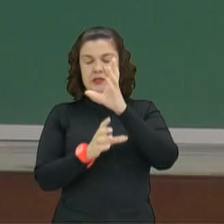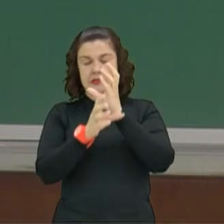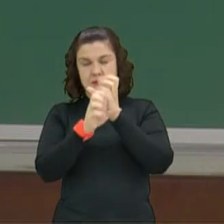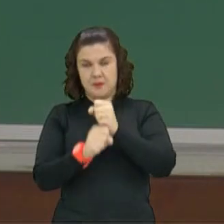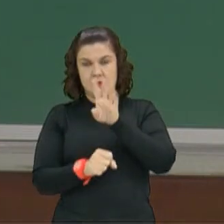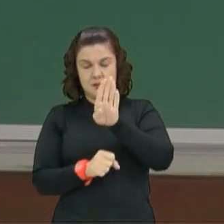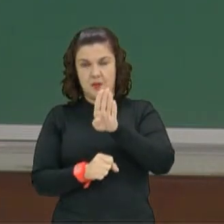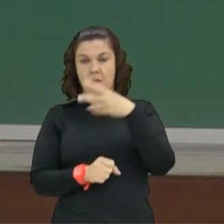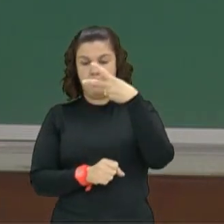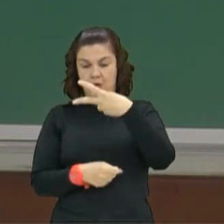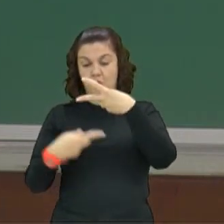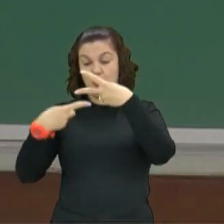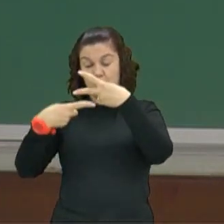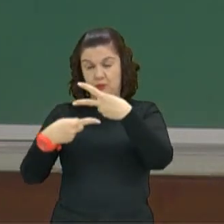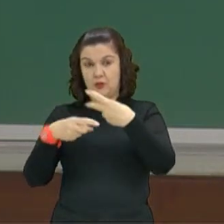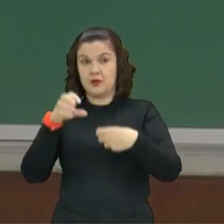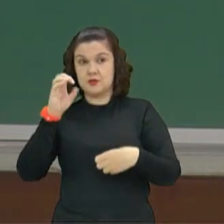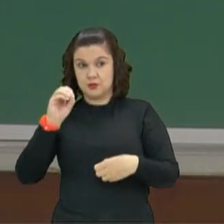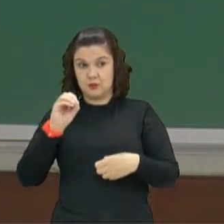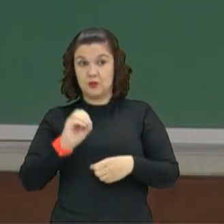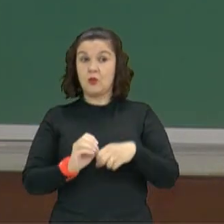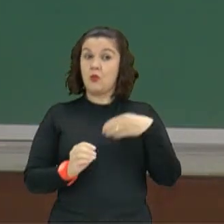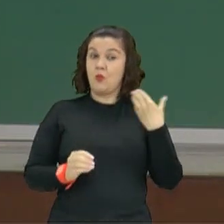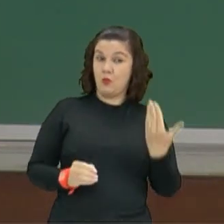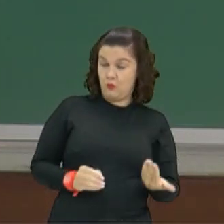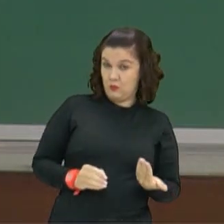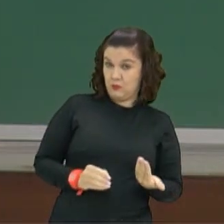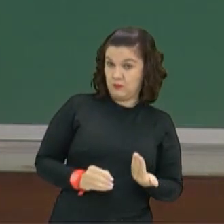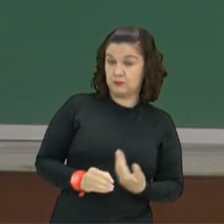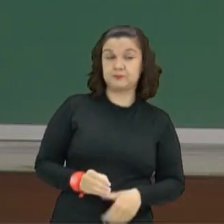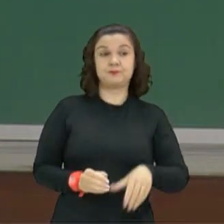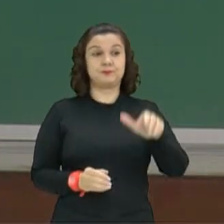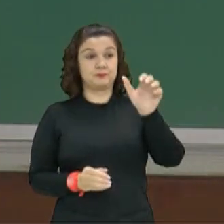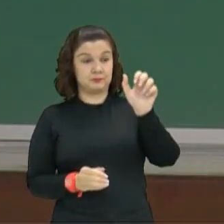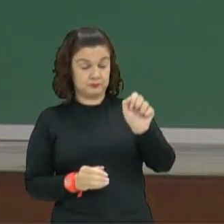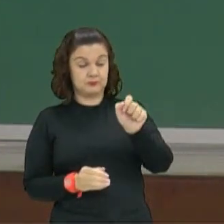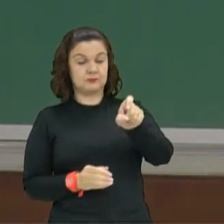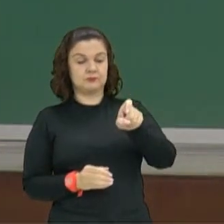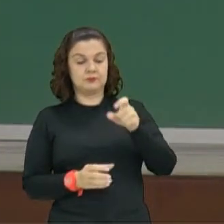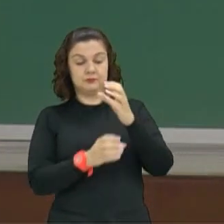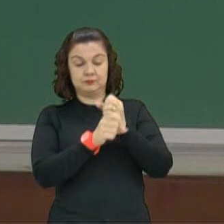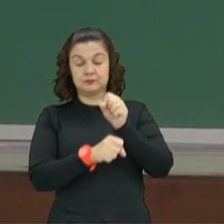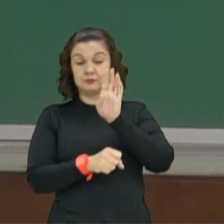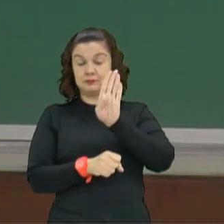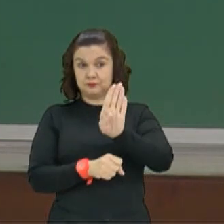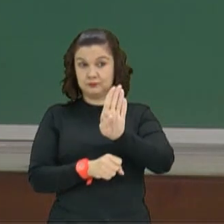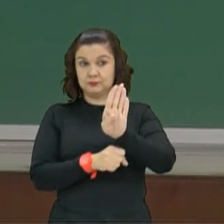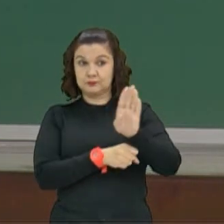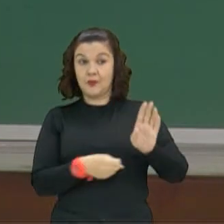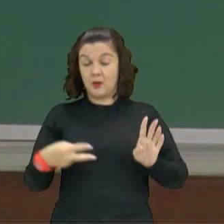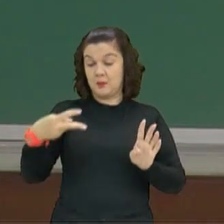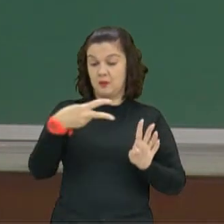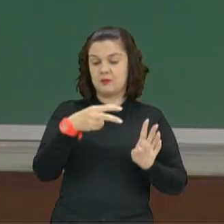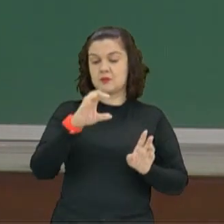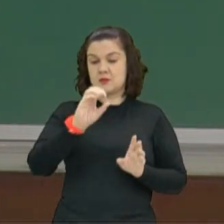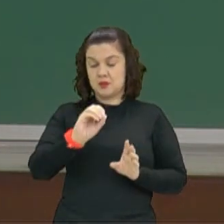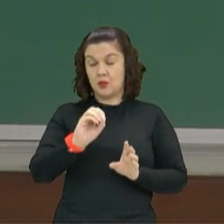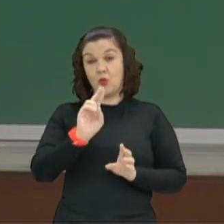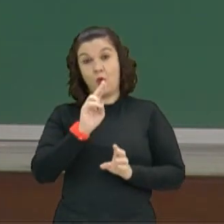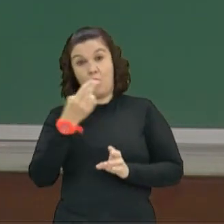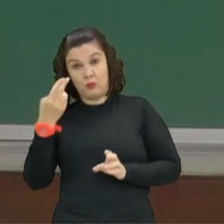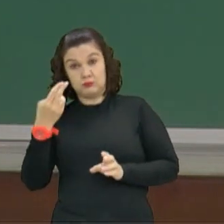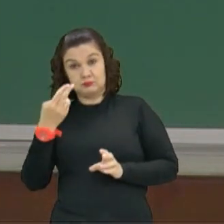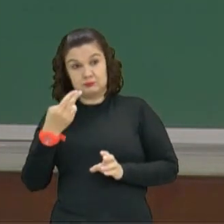a 0, ou AX mais B menor que 0, ou ainda AX mais B menor ou igual a